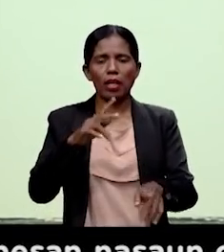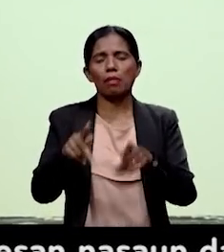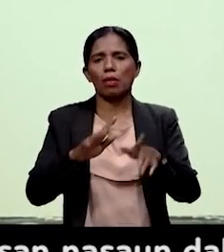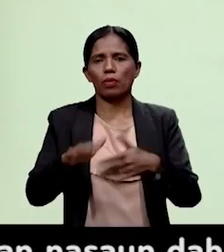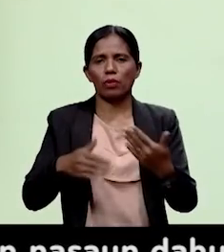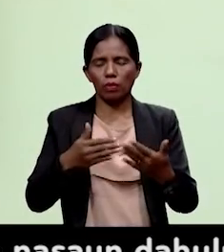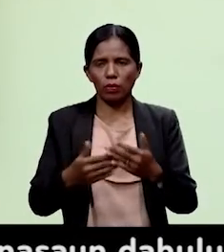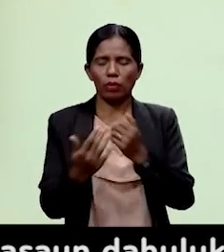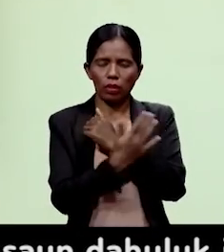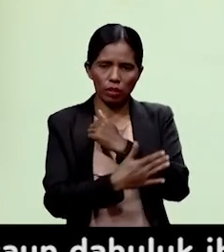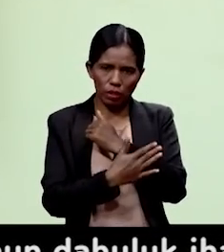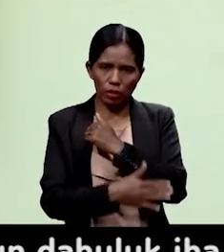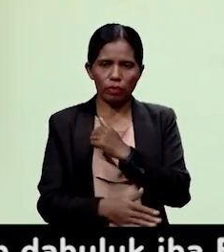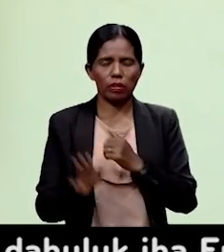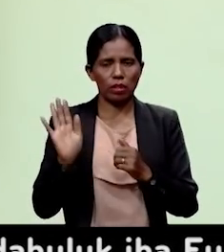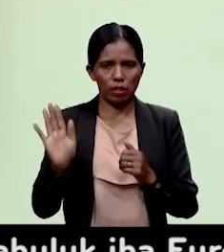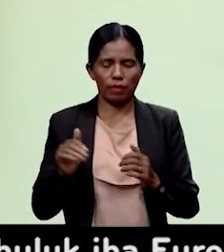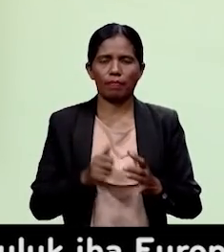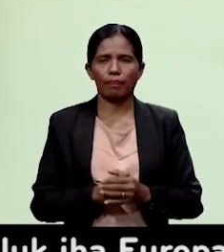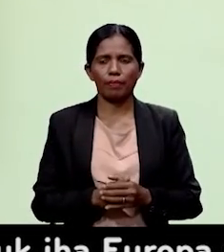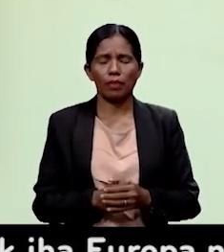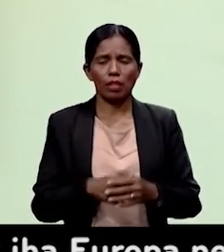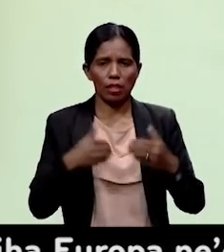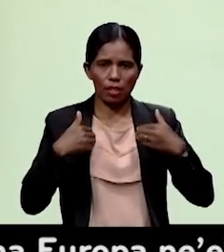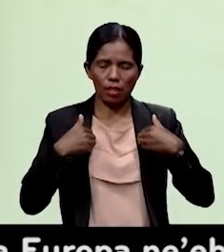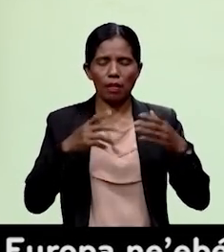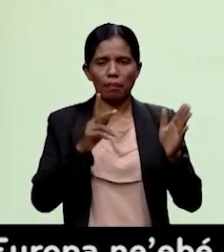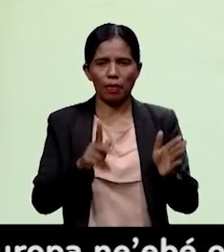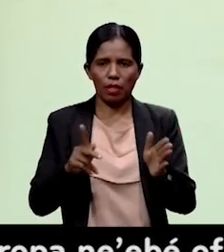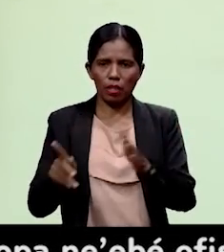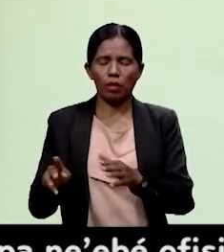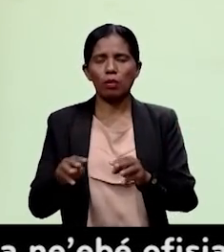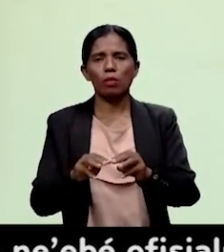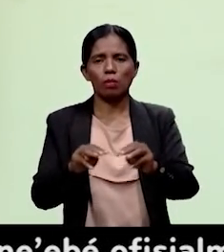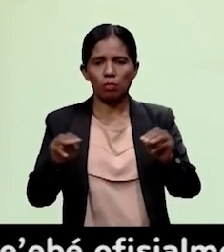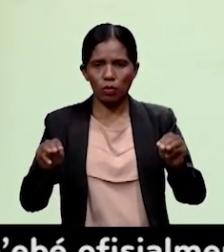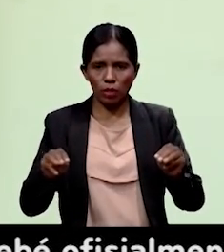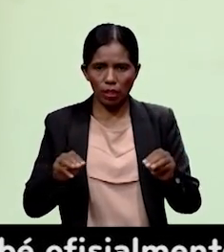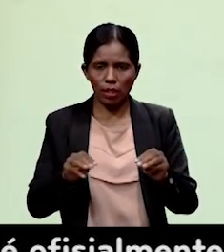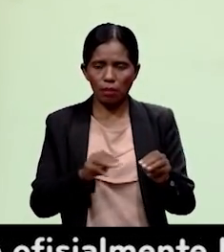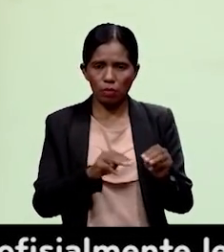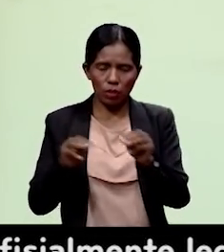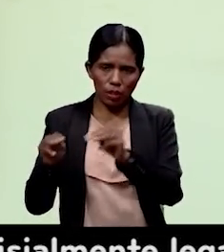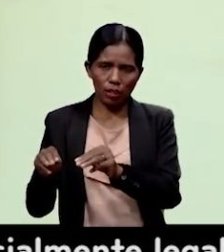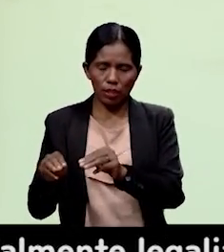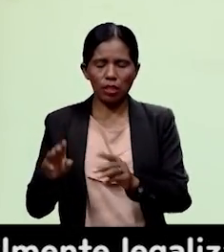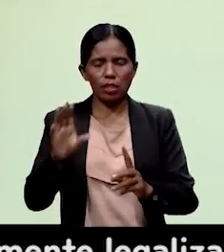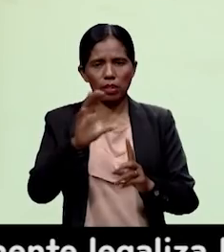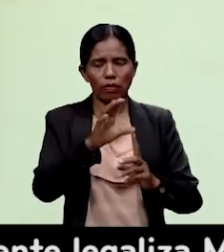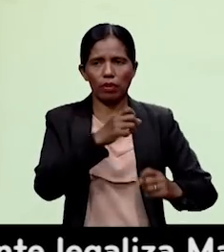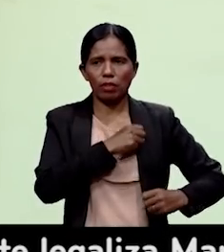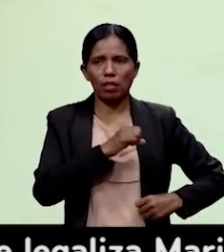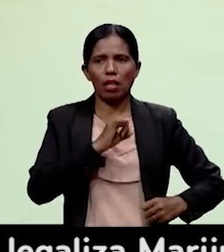na sao nia e a plano mudança e a comando nia lara kata Hau ba